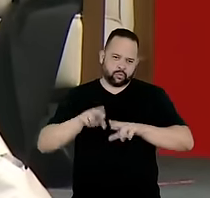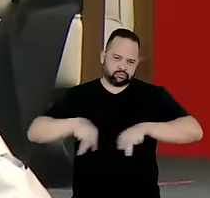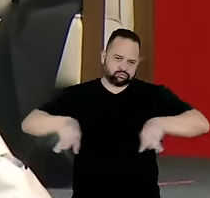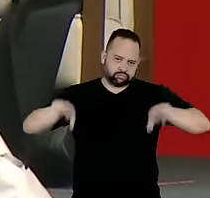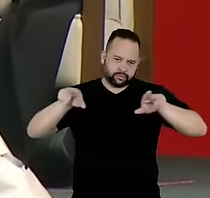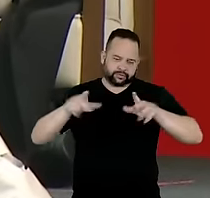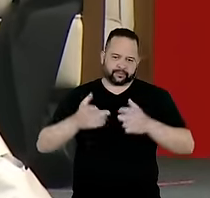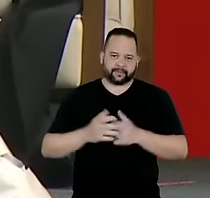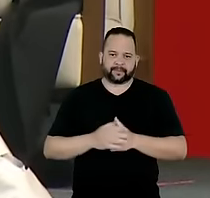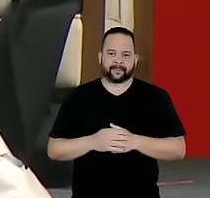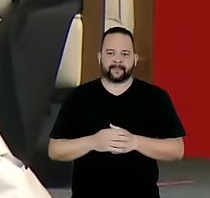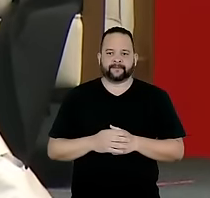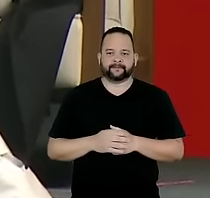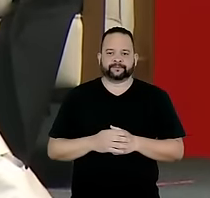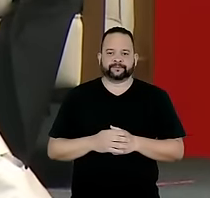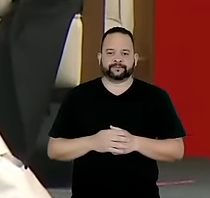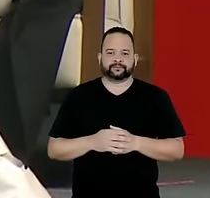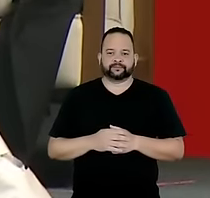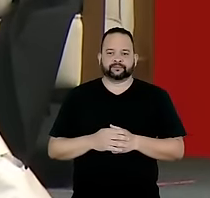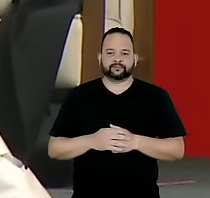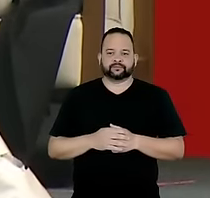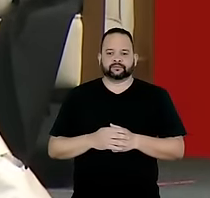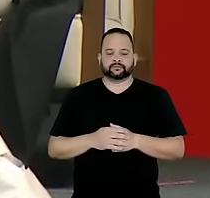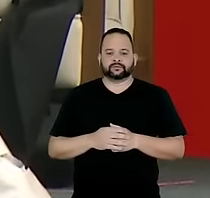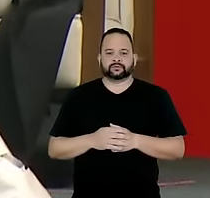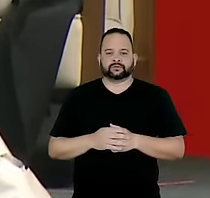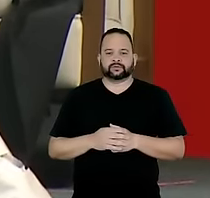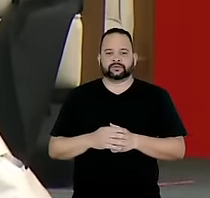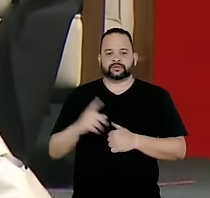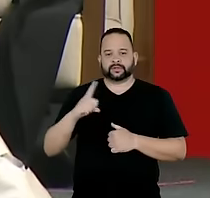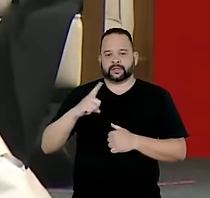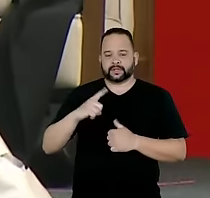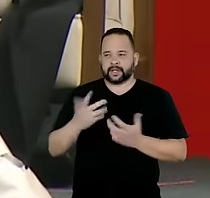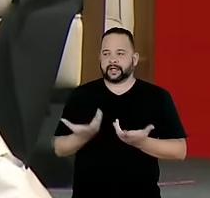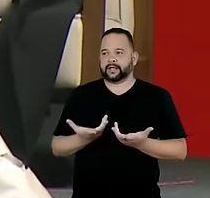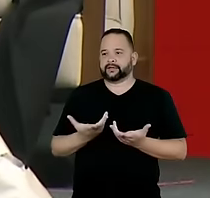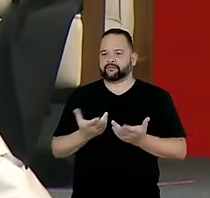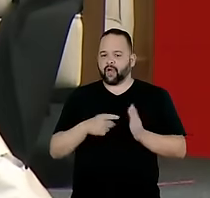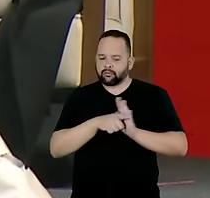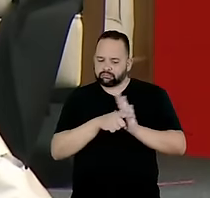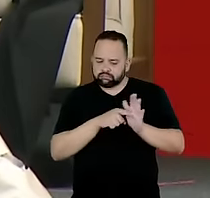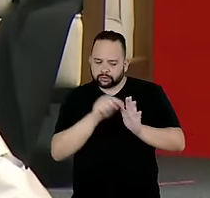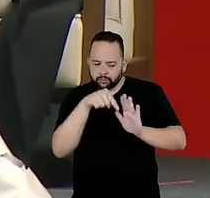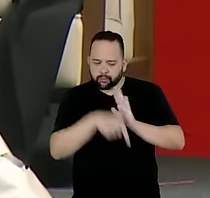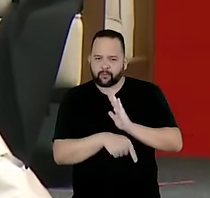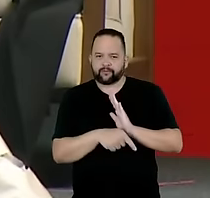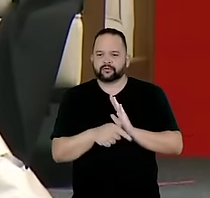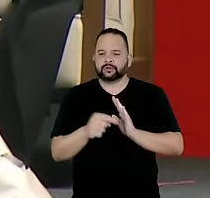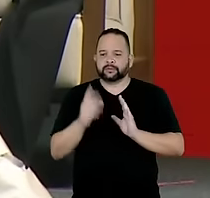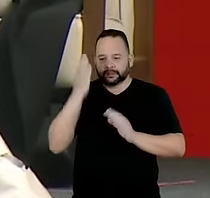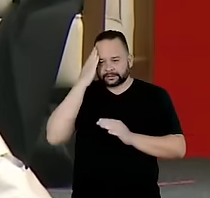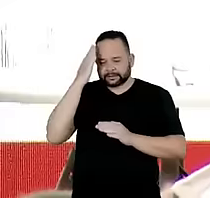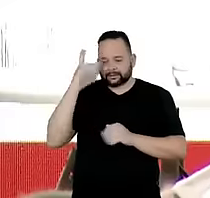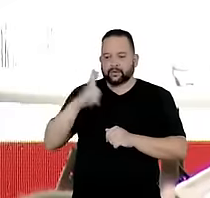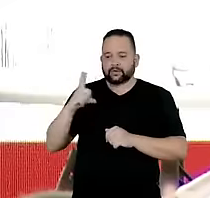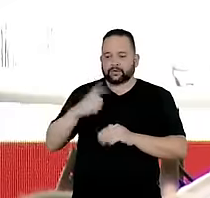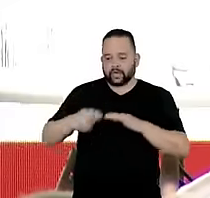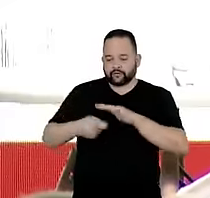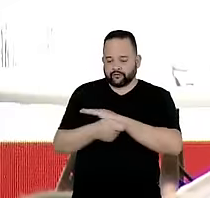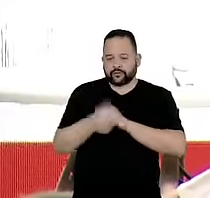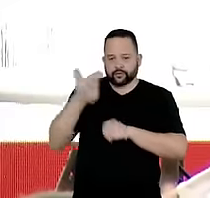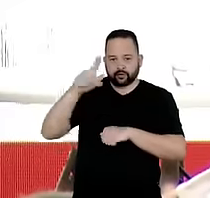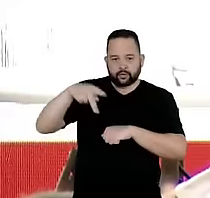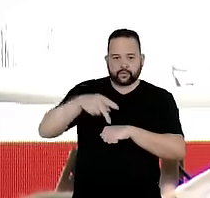Principalmente quando você explode essa classe para olhar o que realmente tem investido no exterior hoje fundos de investimento é uma indústria de R 8 trilhões